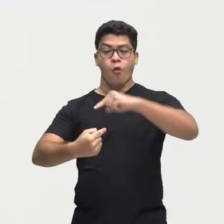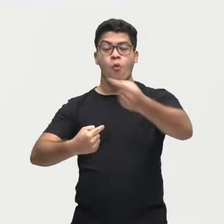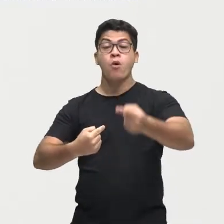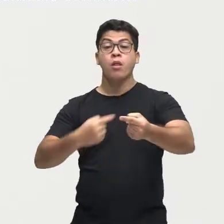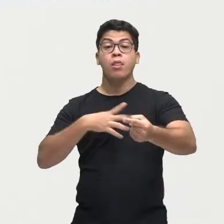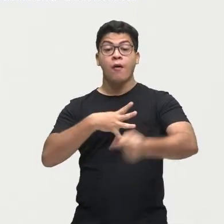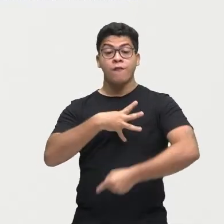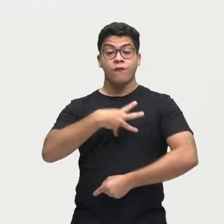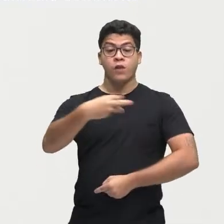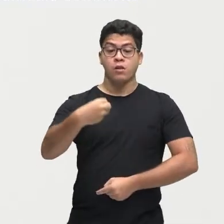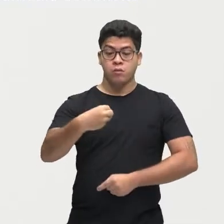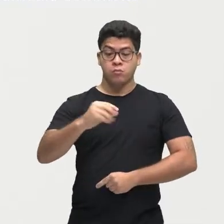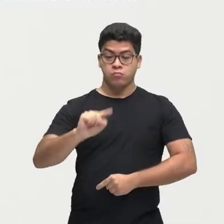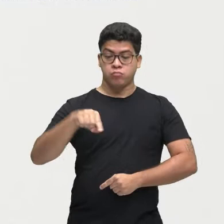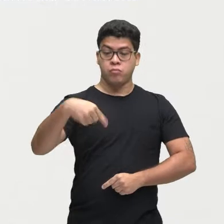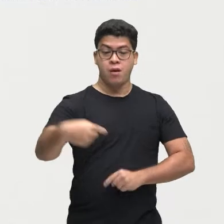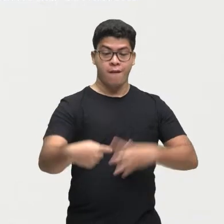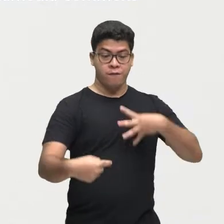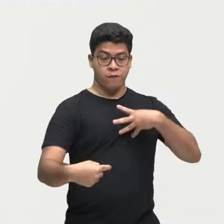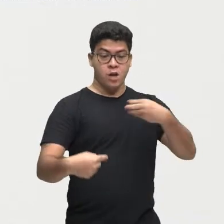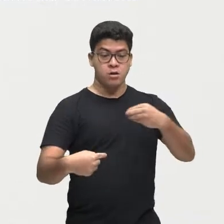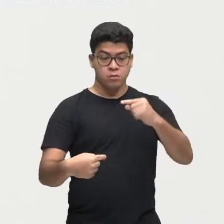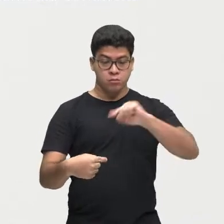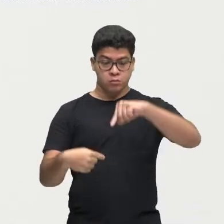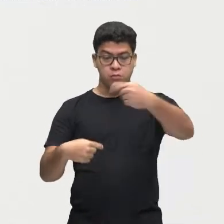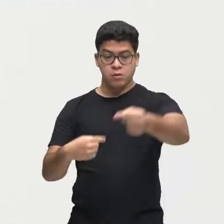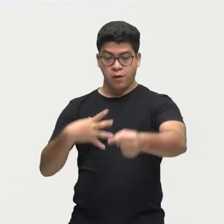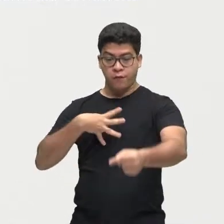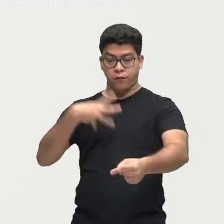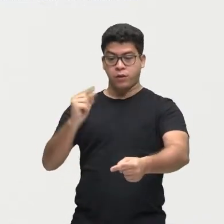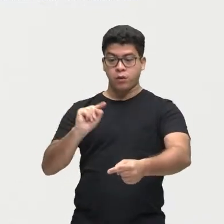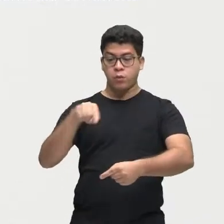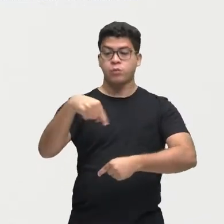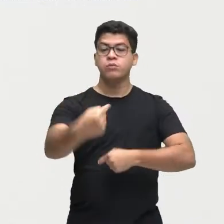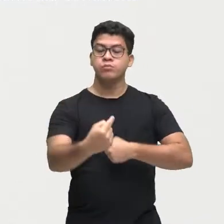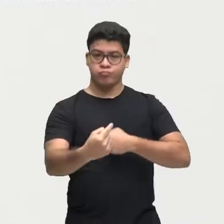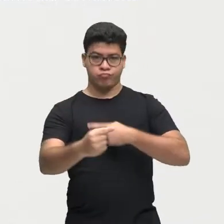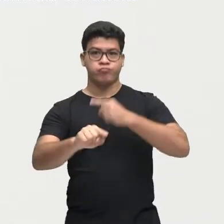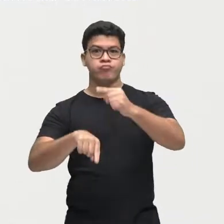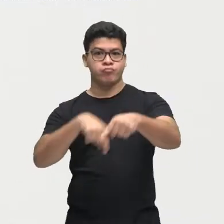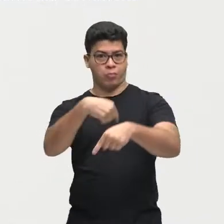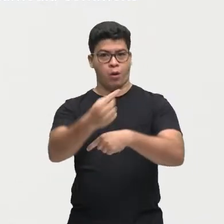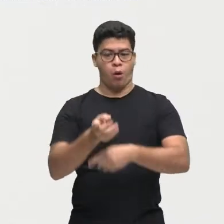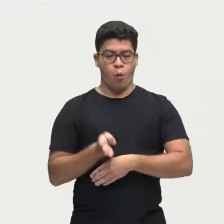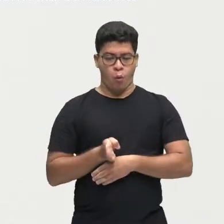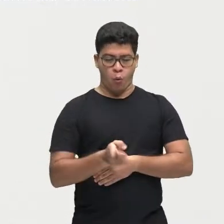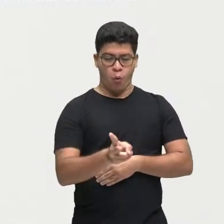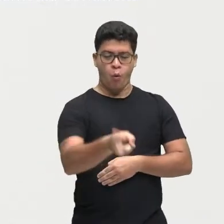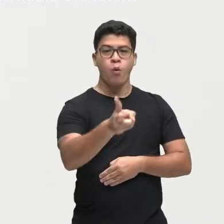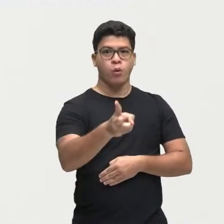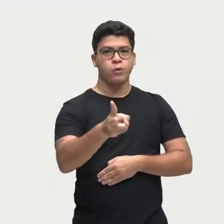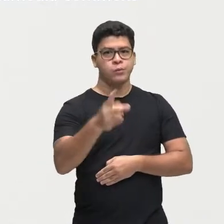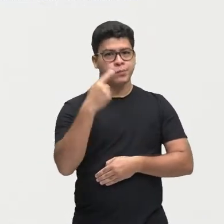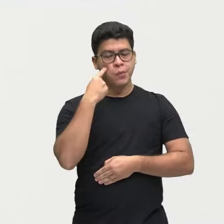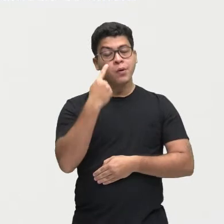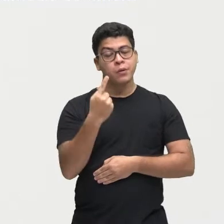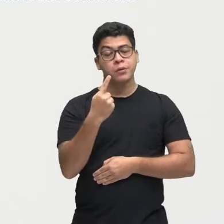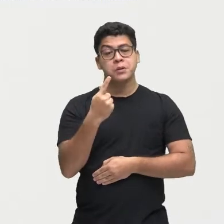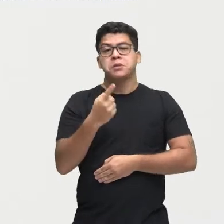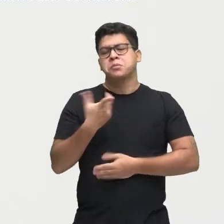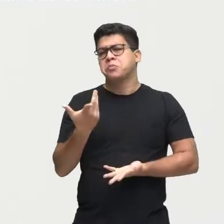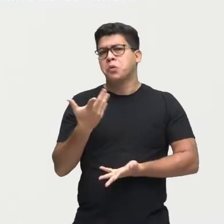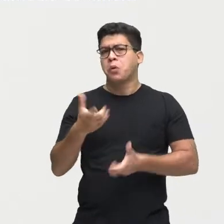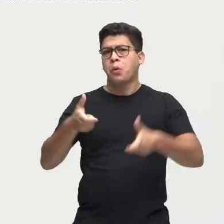vai passando aí para os seus sucessores de pai para filho, não é mesmo naquela linhagem familiar. Um belo exemplo aí de